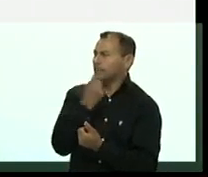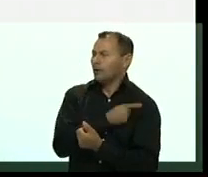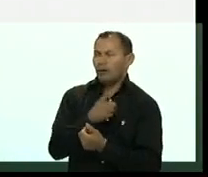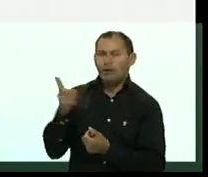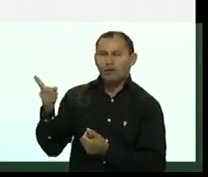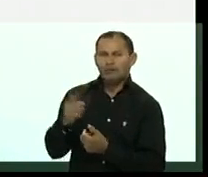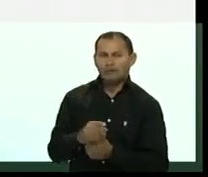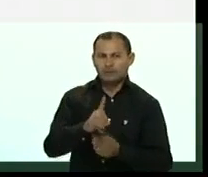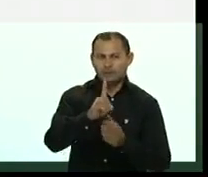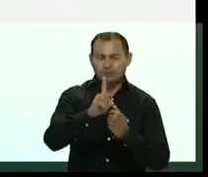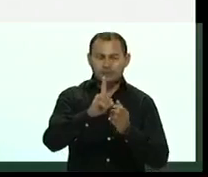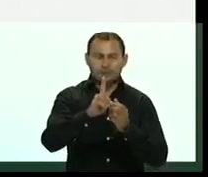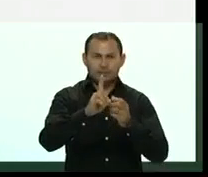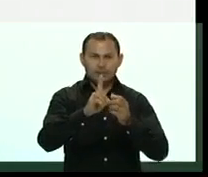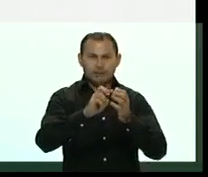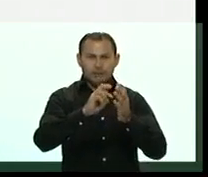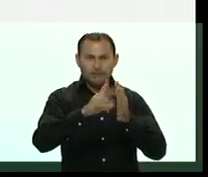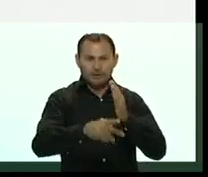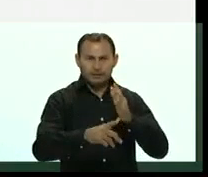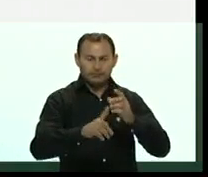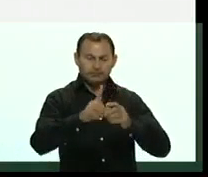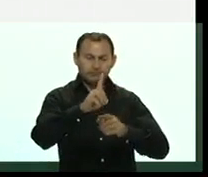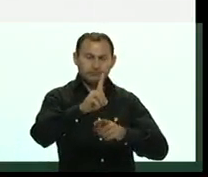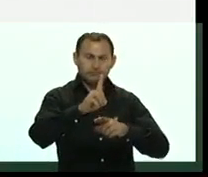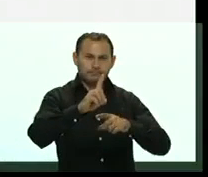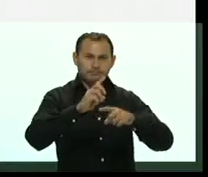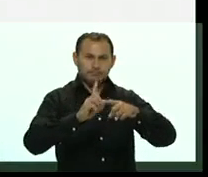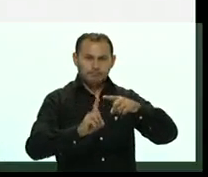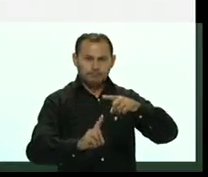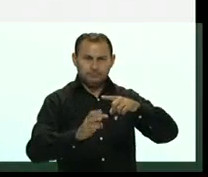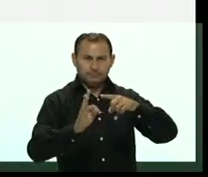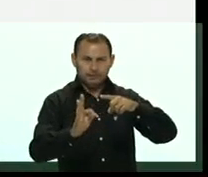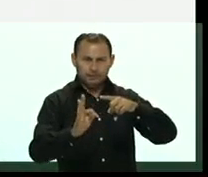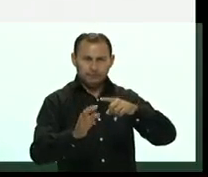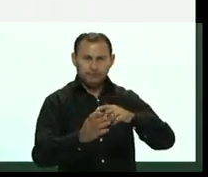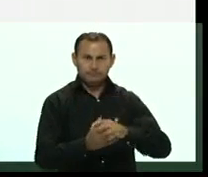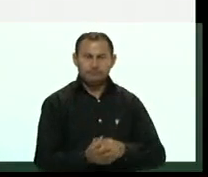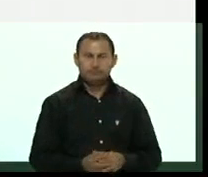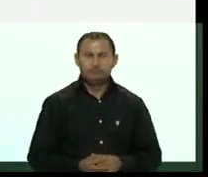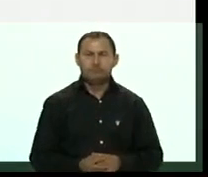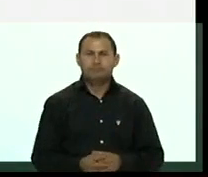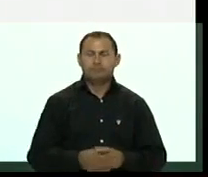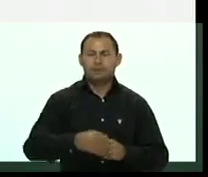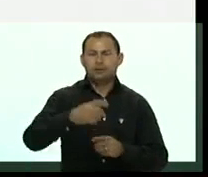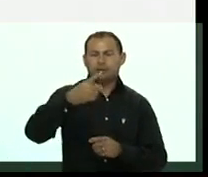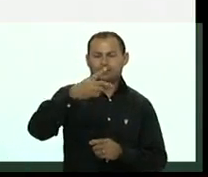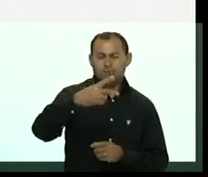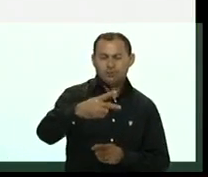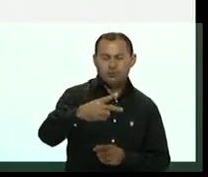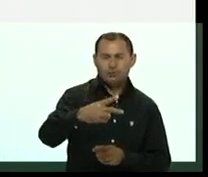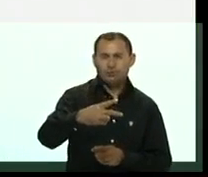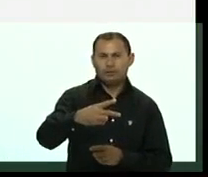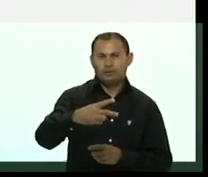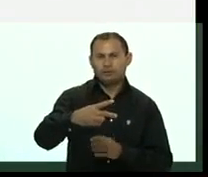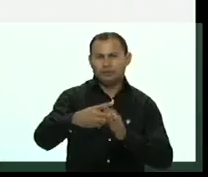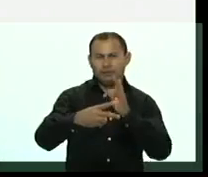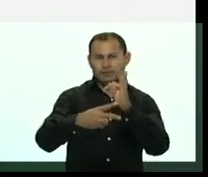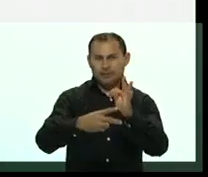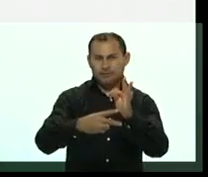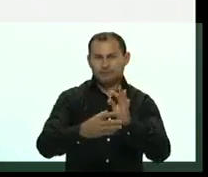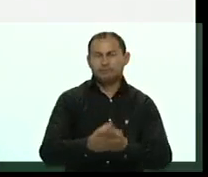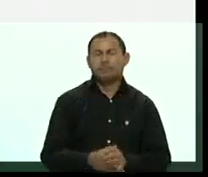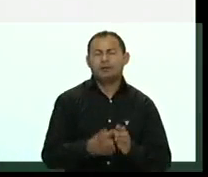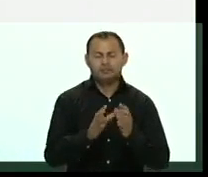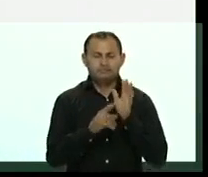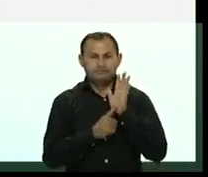aqui agora? Uma derivada em relação a t de 2 elevado a t, que